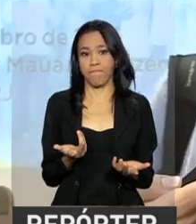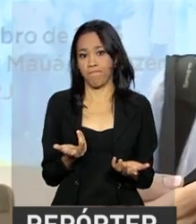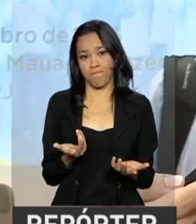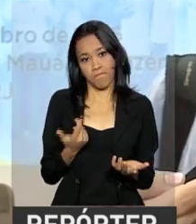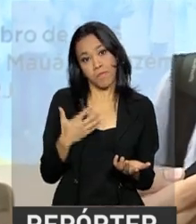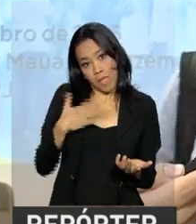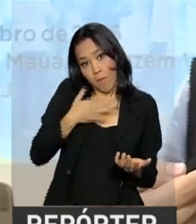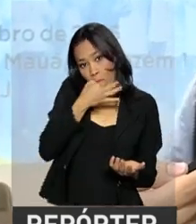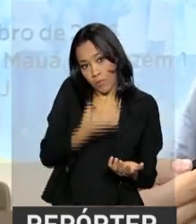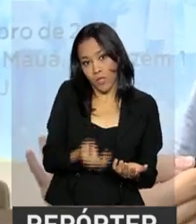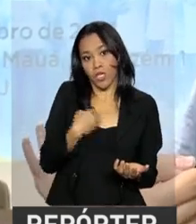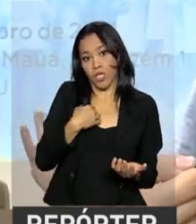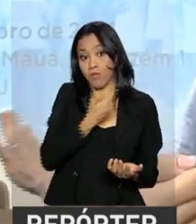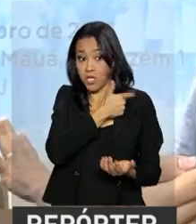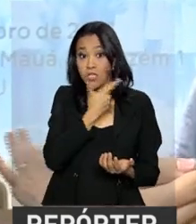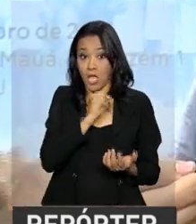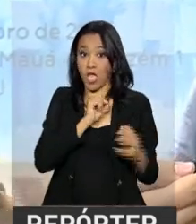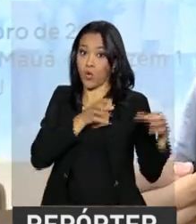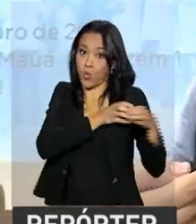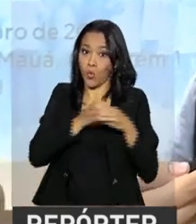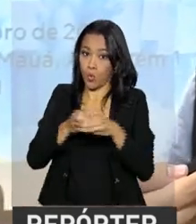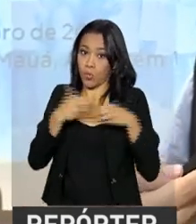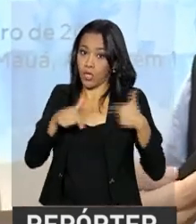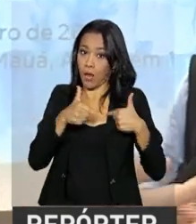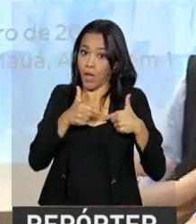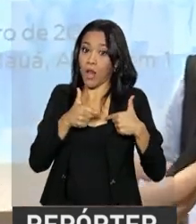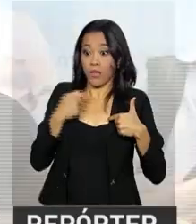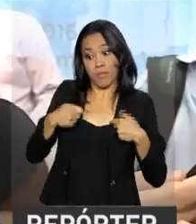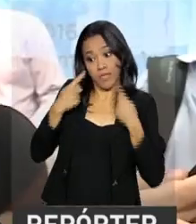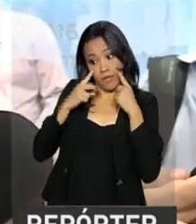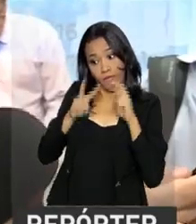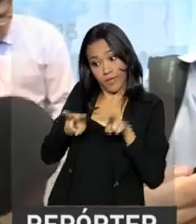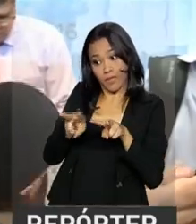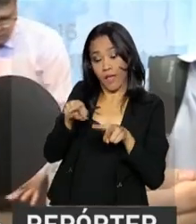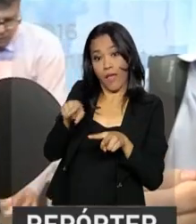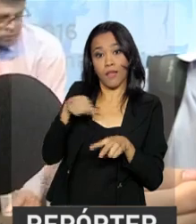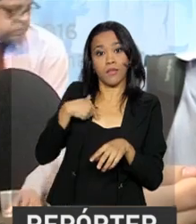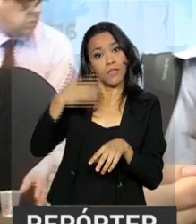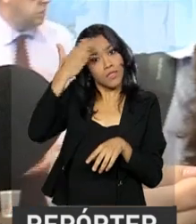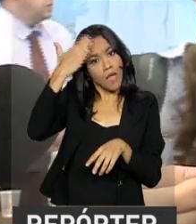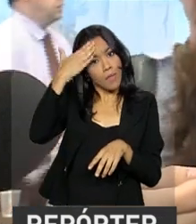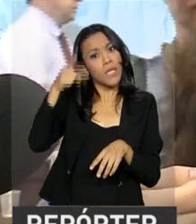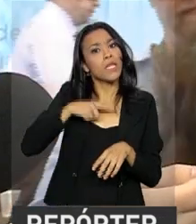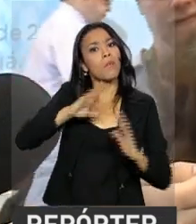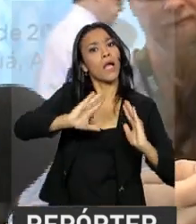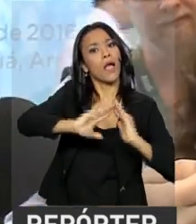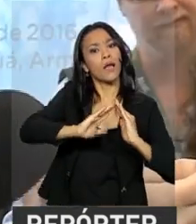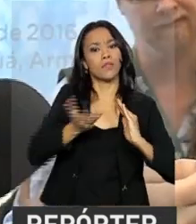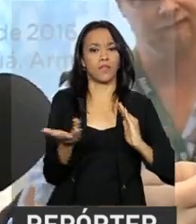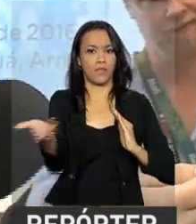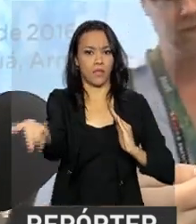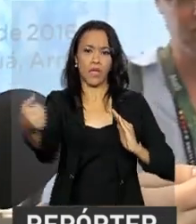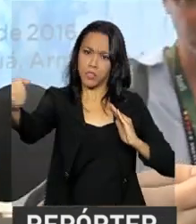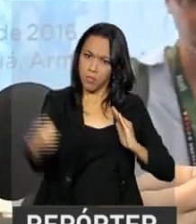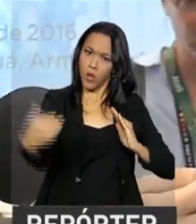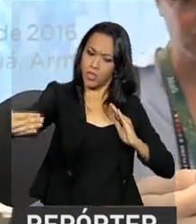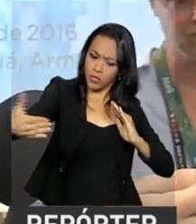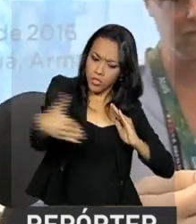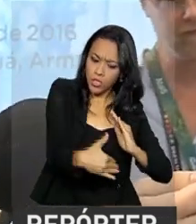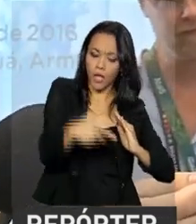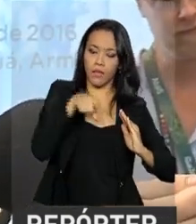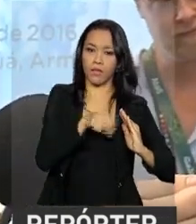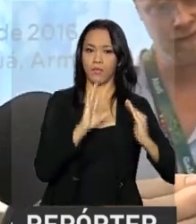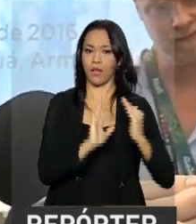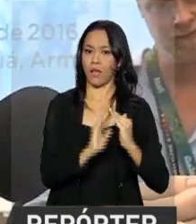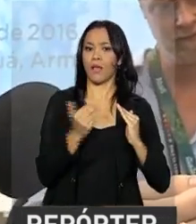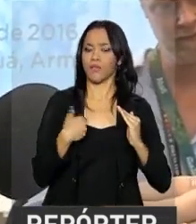minha visão e na visão de quem está trabalhando comigo, que a gente acha que deveria ter. Elas vão saber que tem uma casa, que elas podem chegar nessa